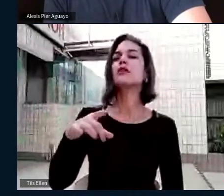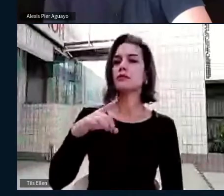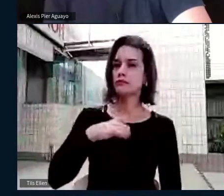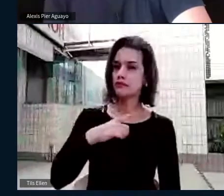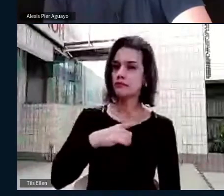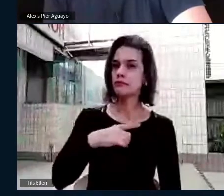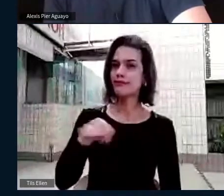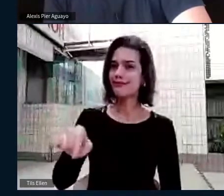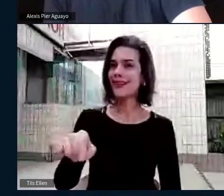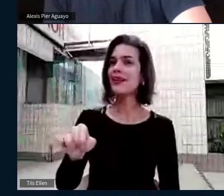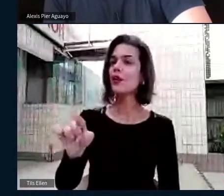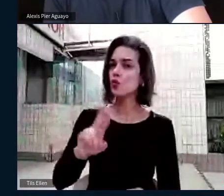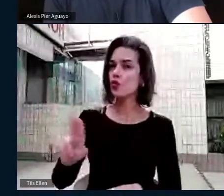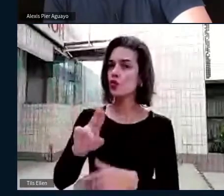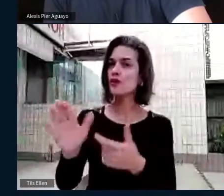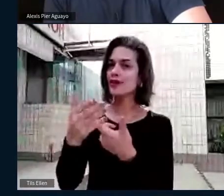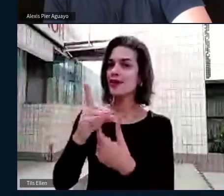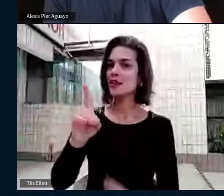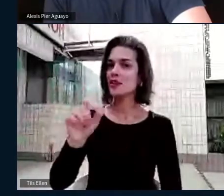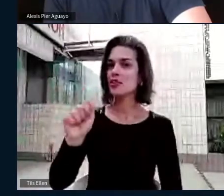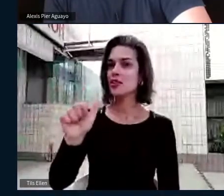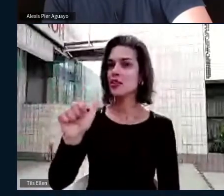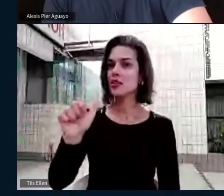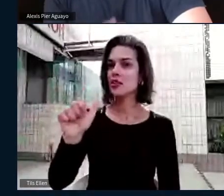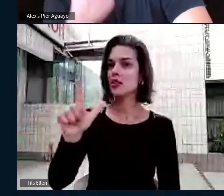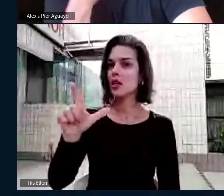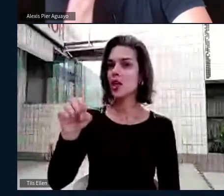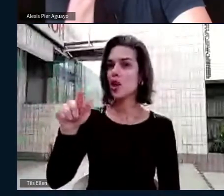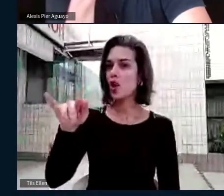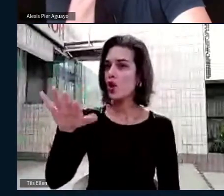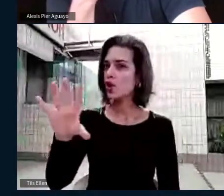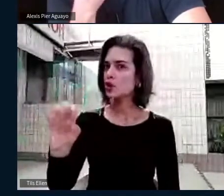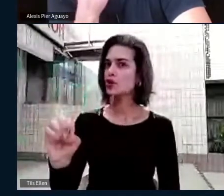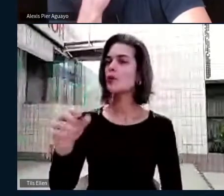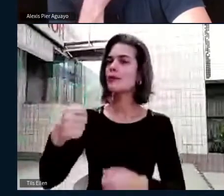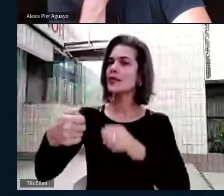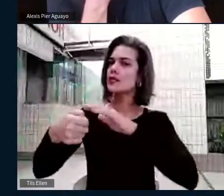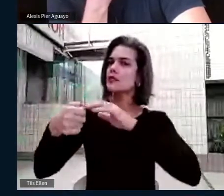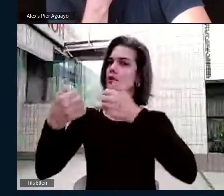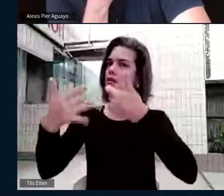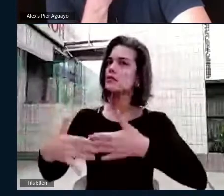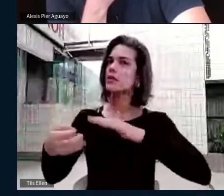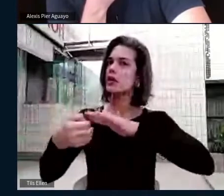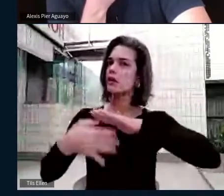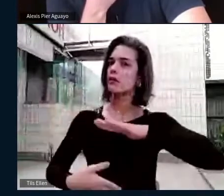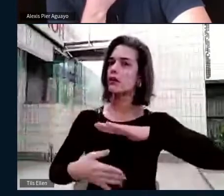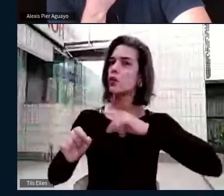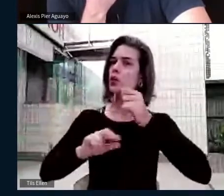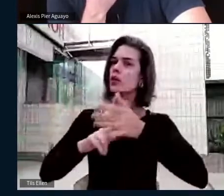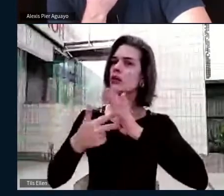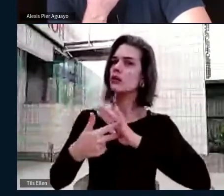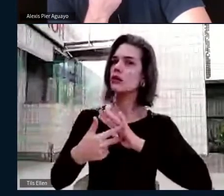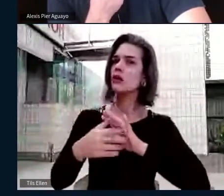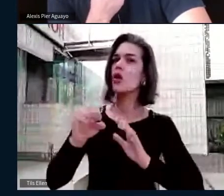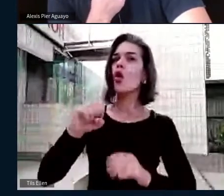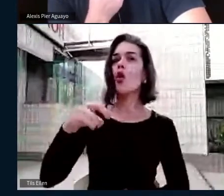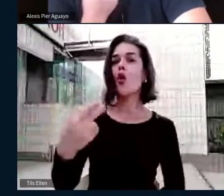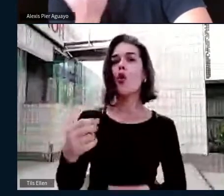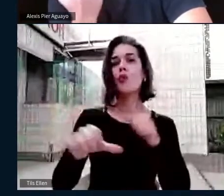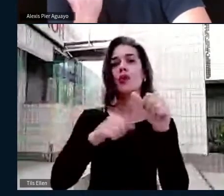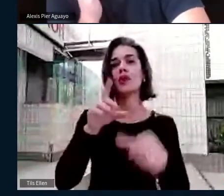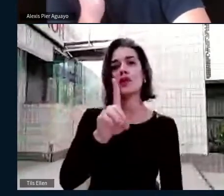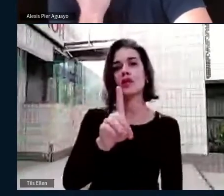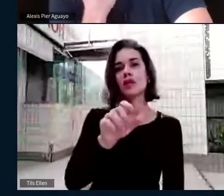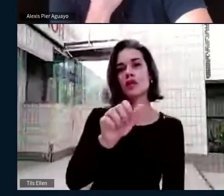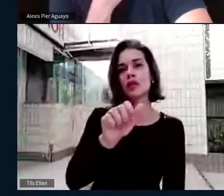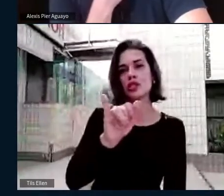termo dialógico não dá para simplesmente usar. Então, se você vai usar uma nota de rodapé, ou então trocar por dialogal, porque dialogal